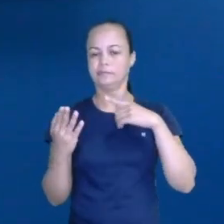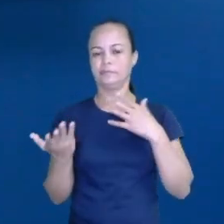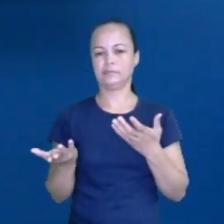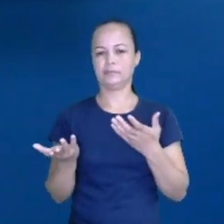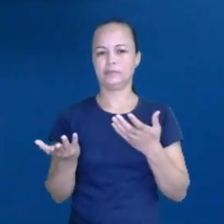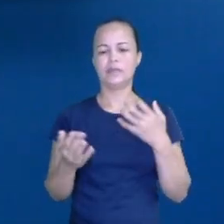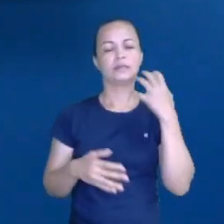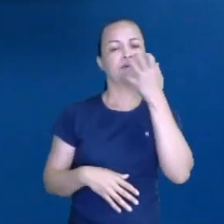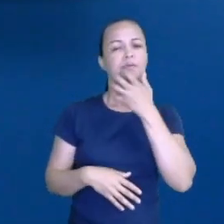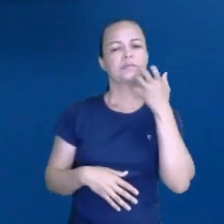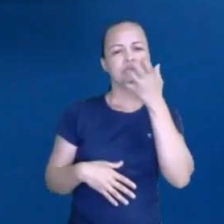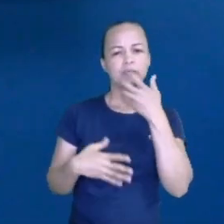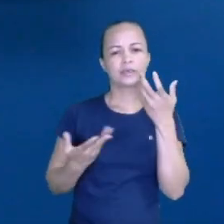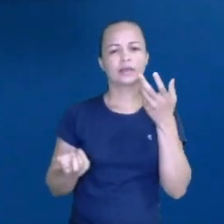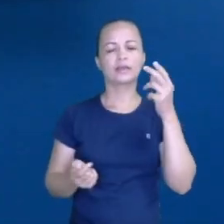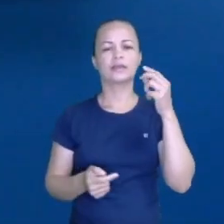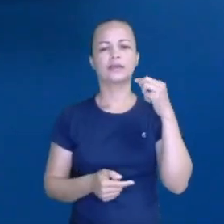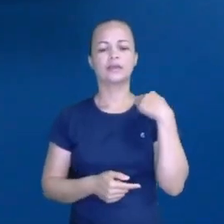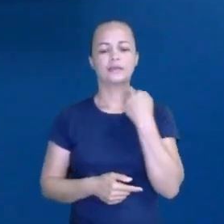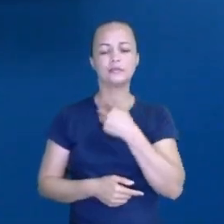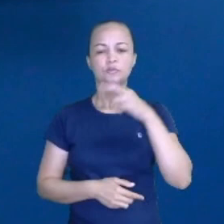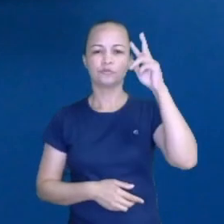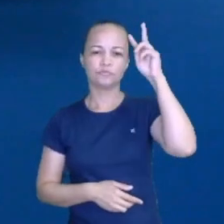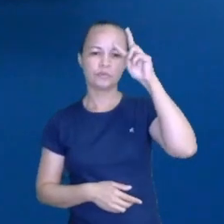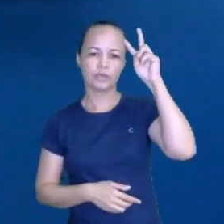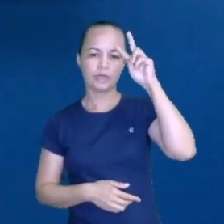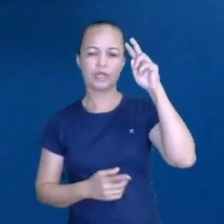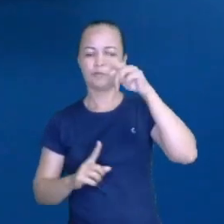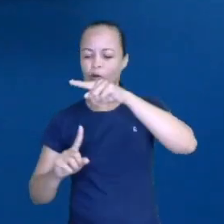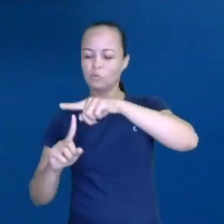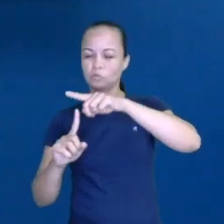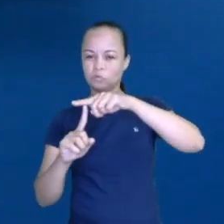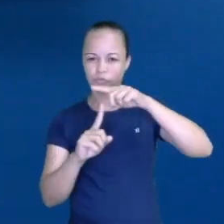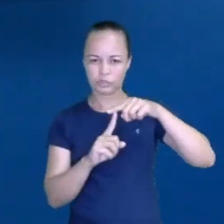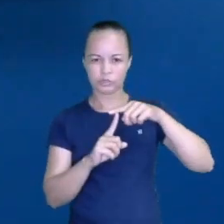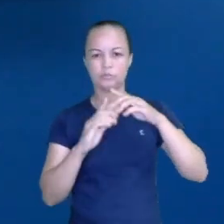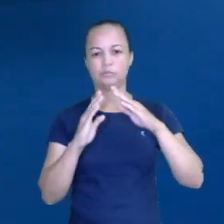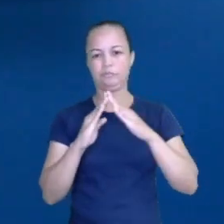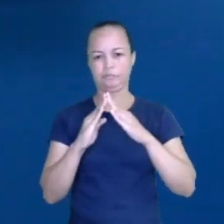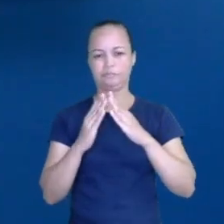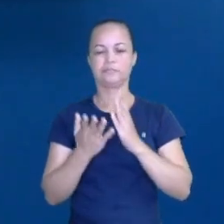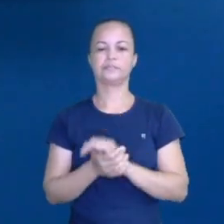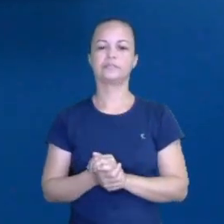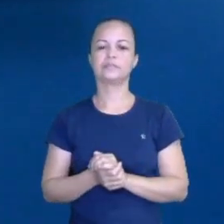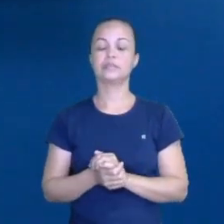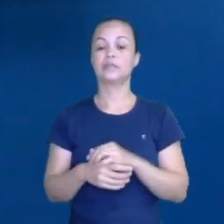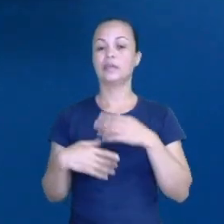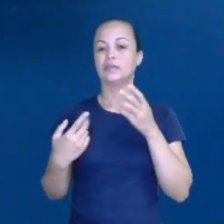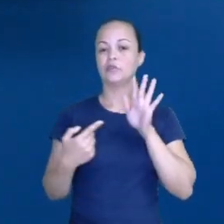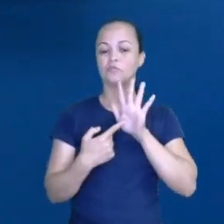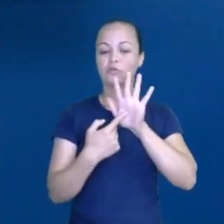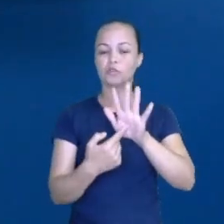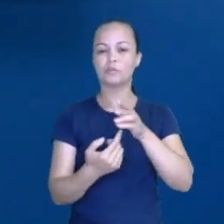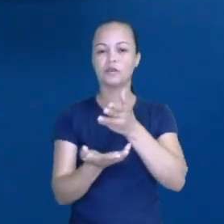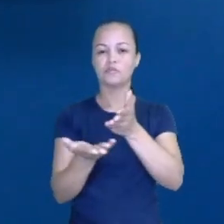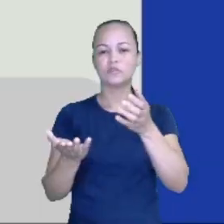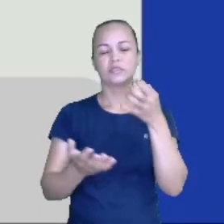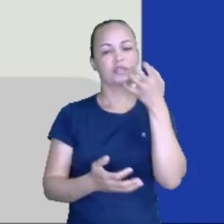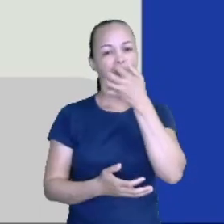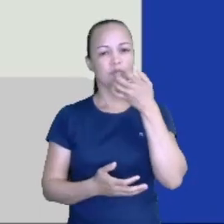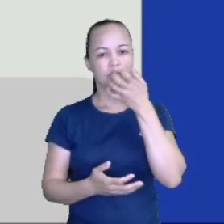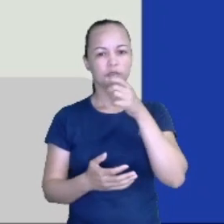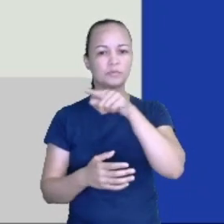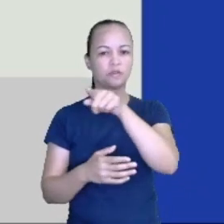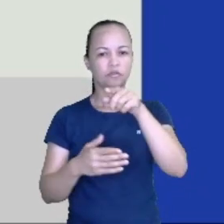uma musicazinha que nos lembra um tipo de moradia, tá bom? E eu trouxe essa musicazinha aqui para vocês